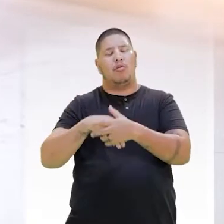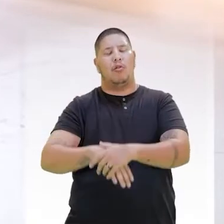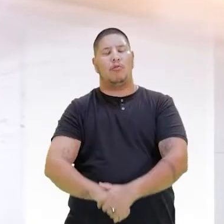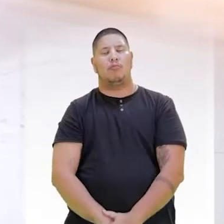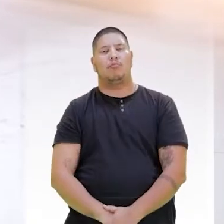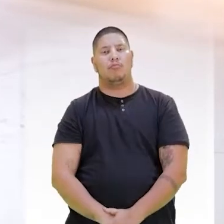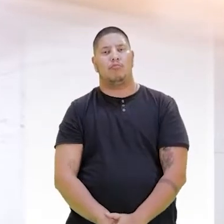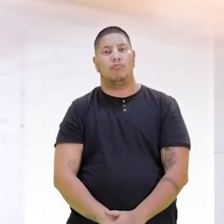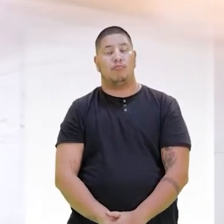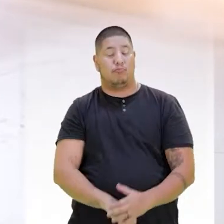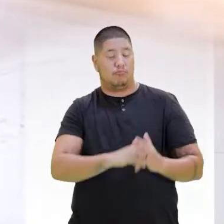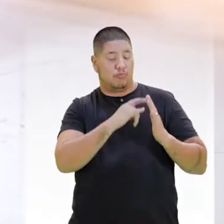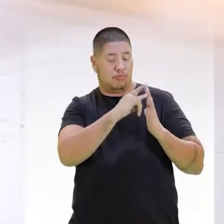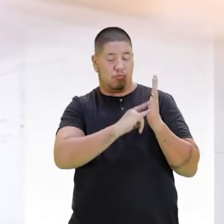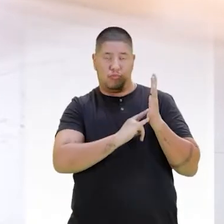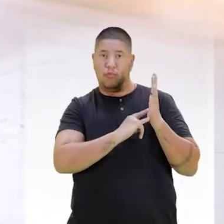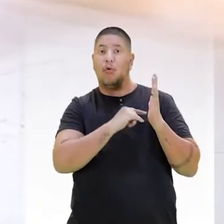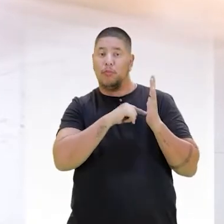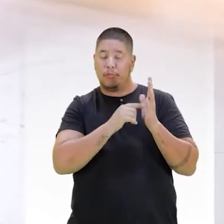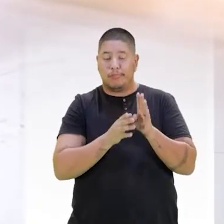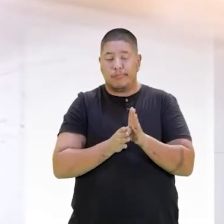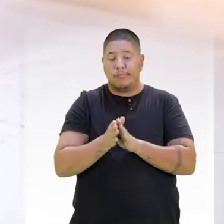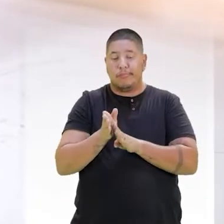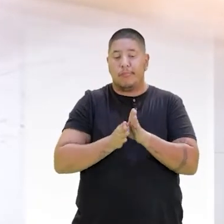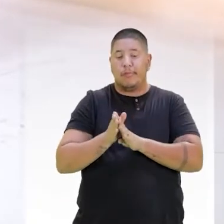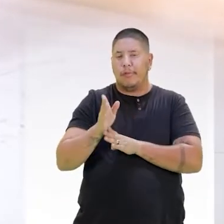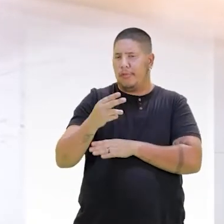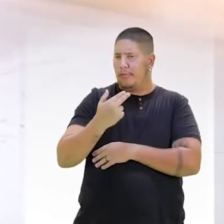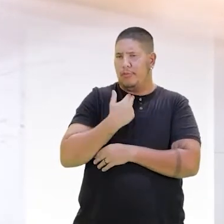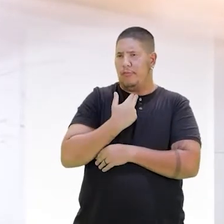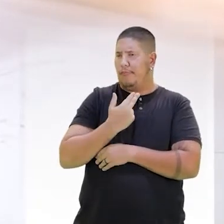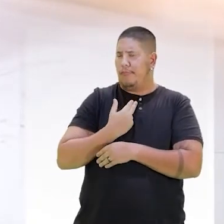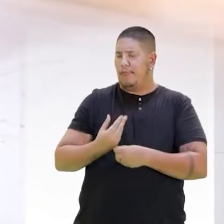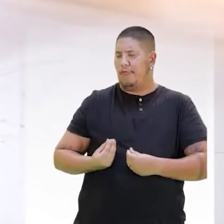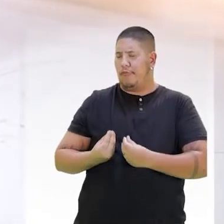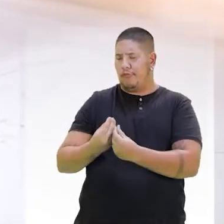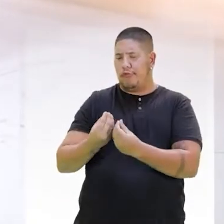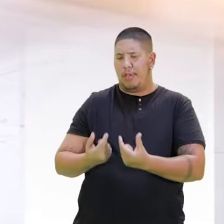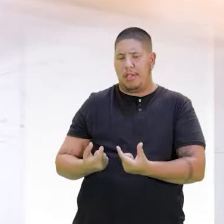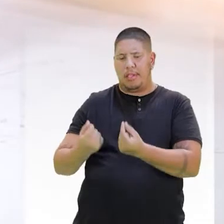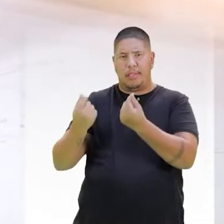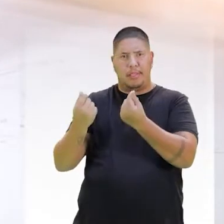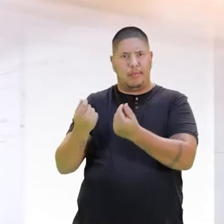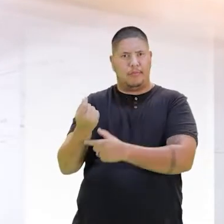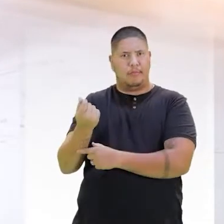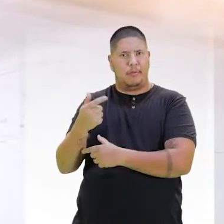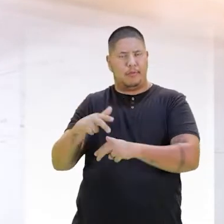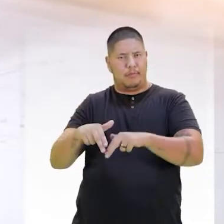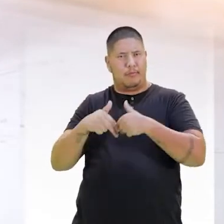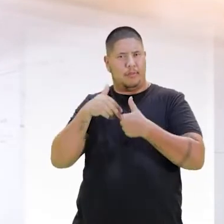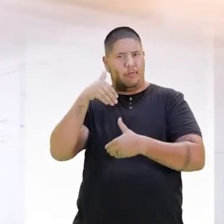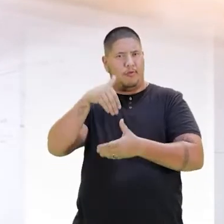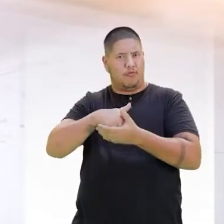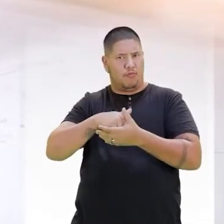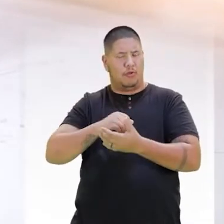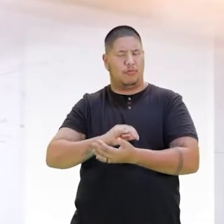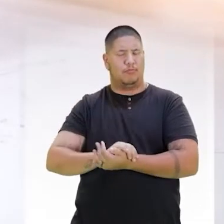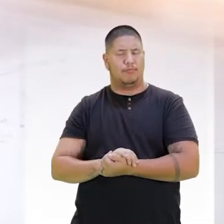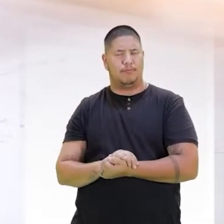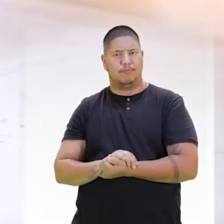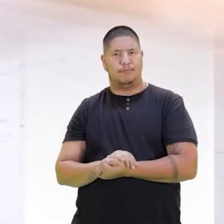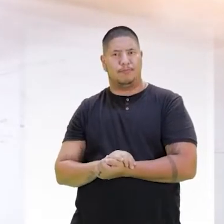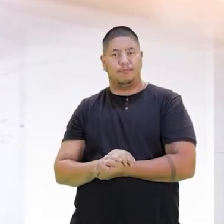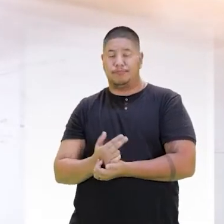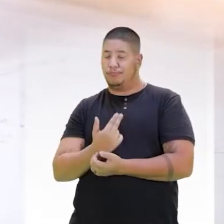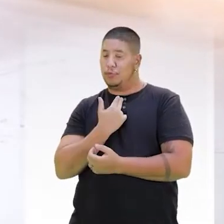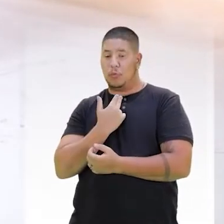empregadores. No documento, o órgão orienta que o empregador não pode oferecer benefícios em troca de voto para um determinado candidato e